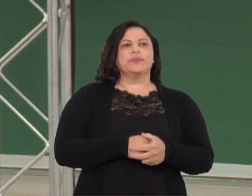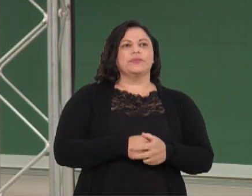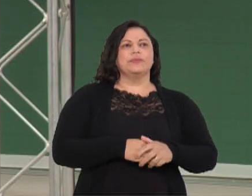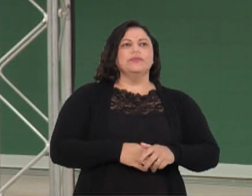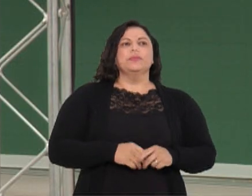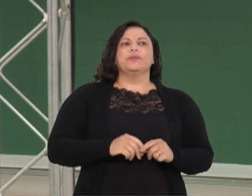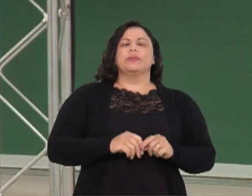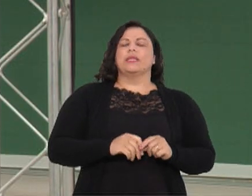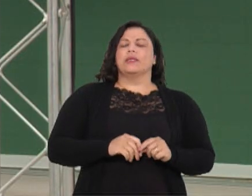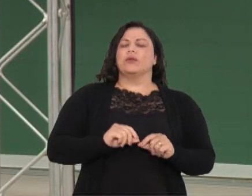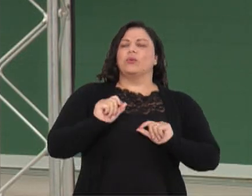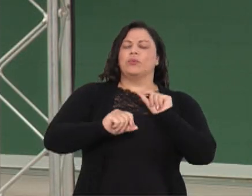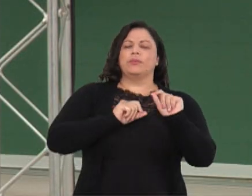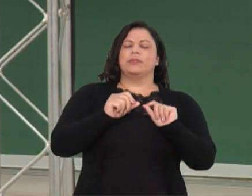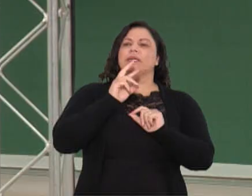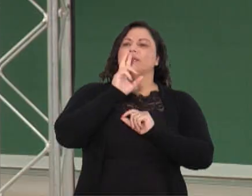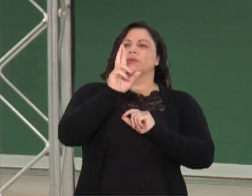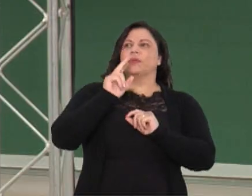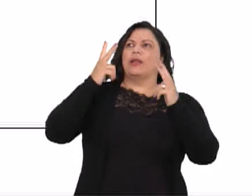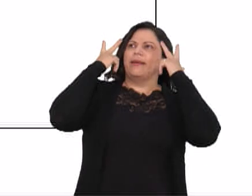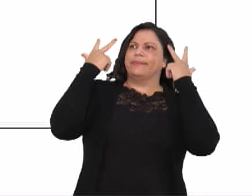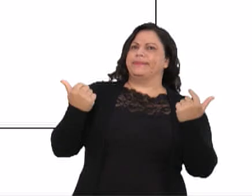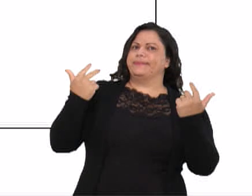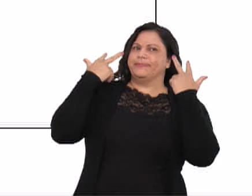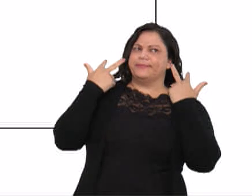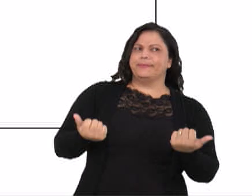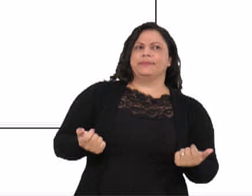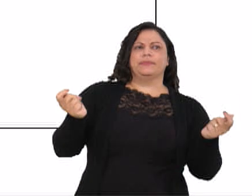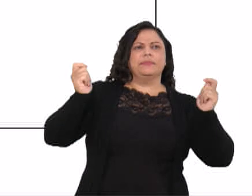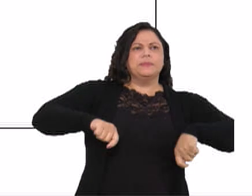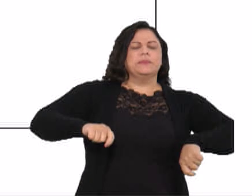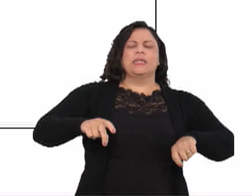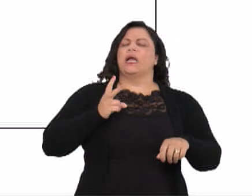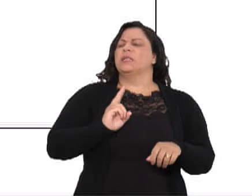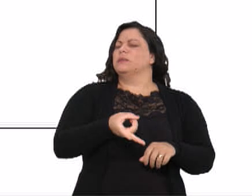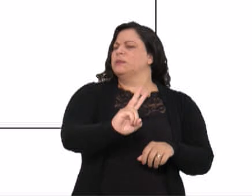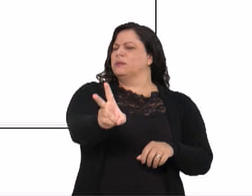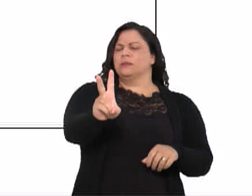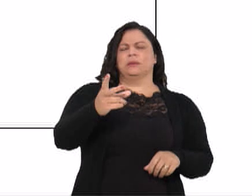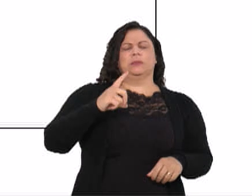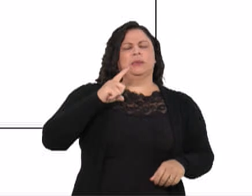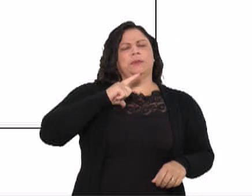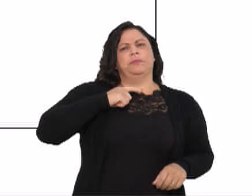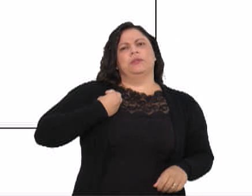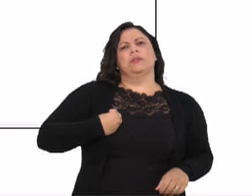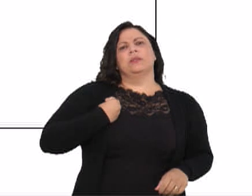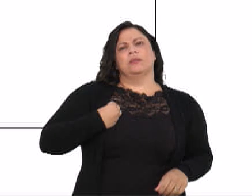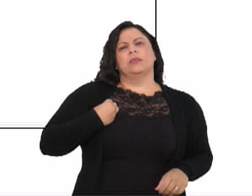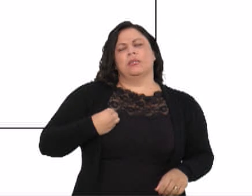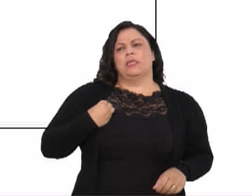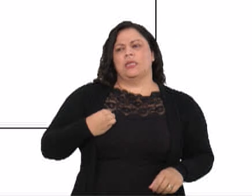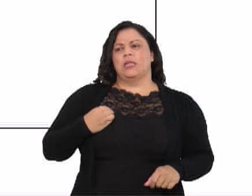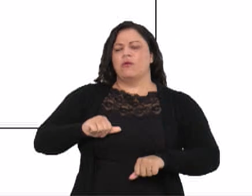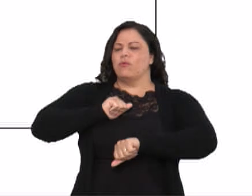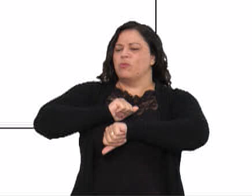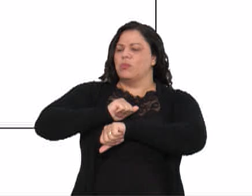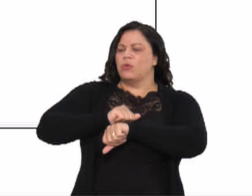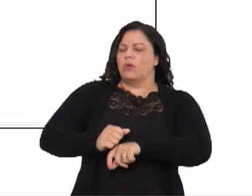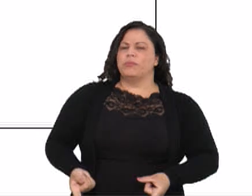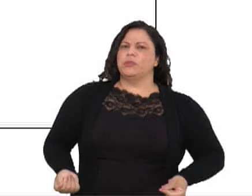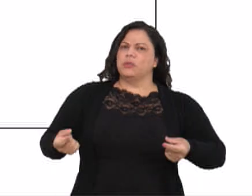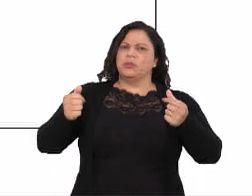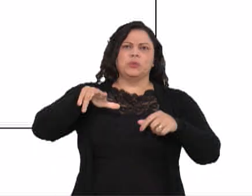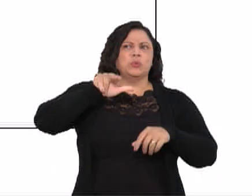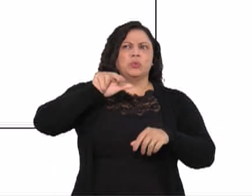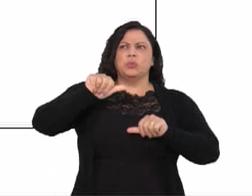Naturalização. Dizer que sempre existiu pobres e ricos, e isso é natural, portanto, nunca vai mudar.